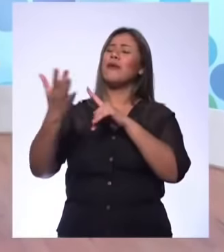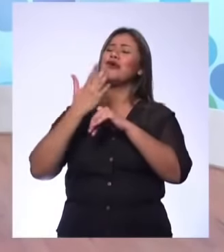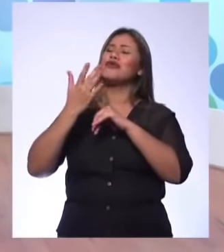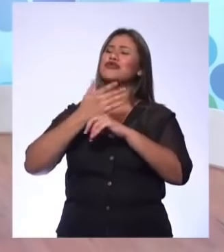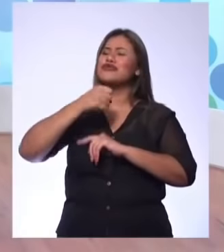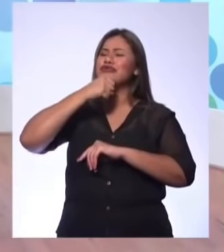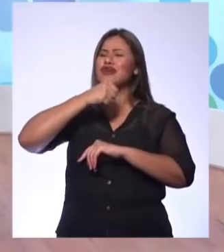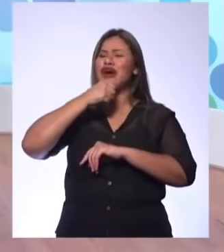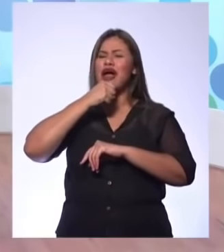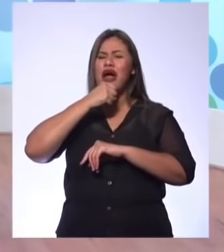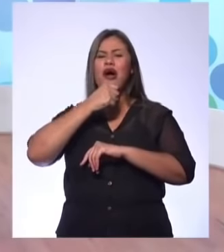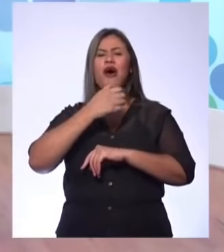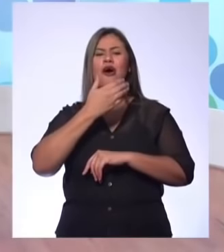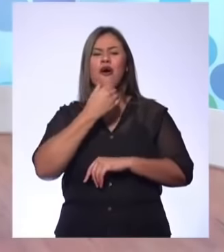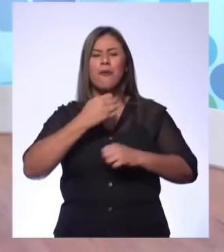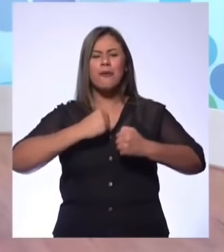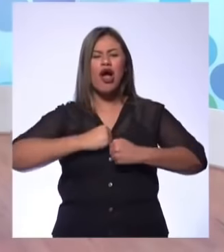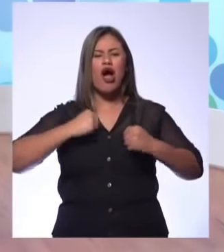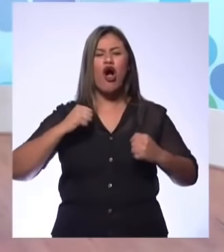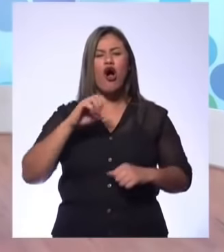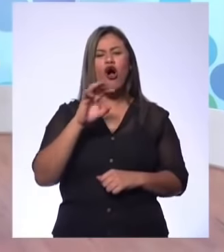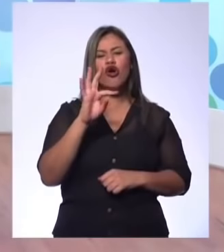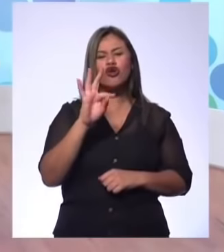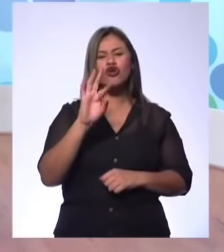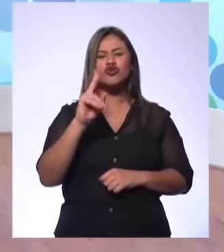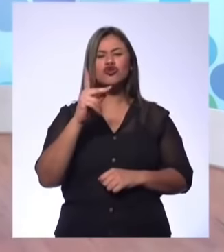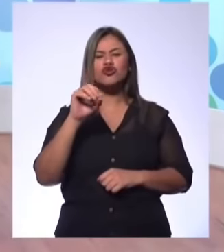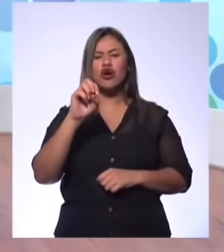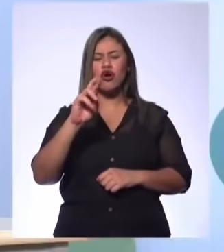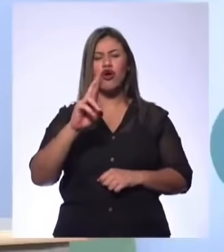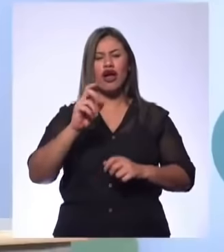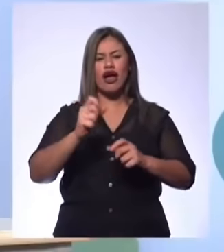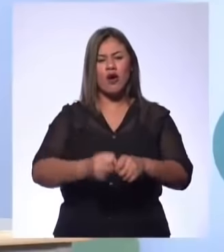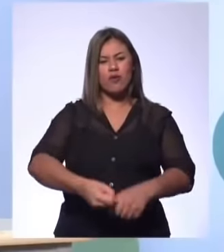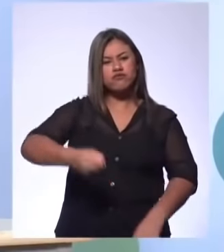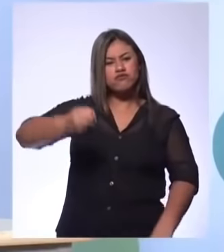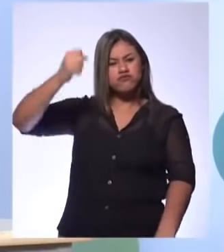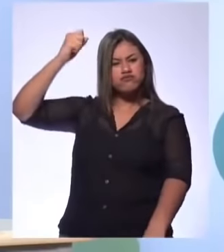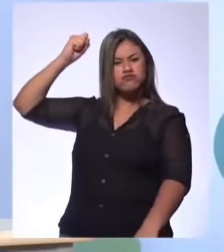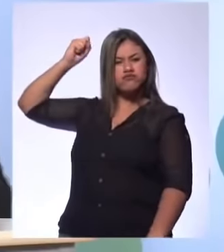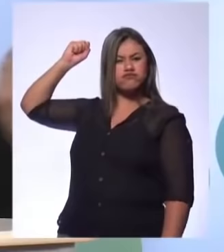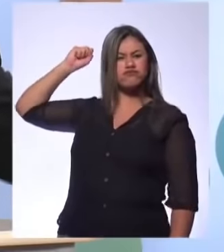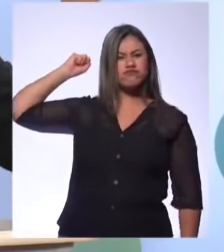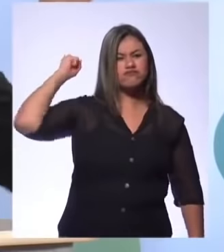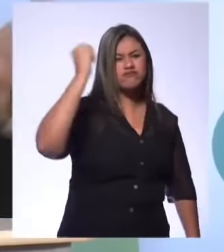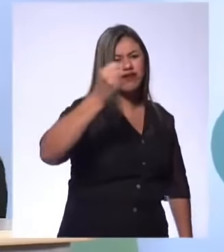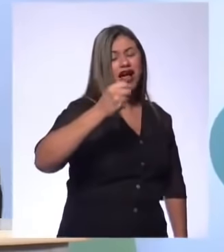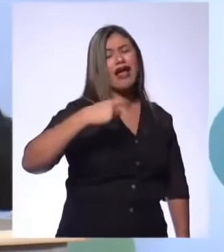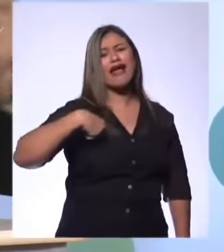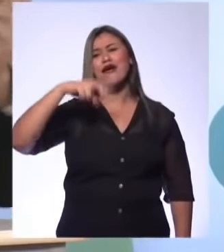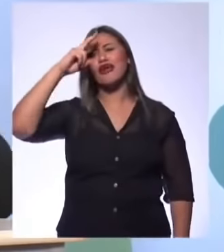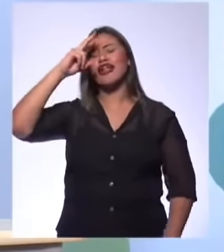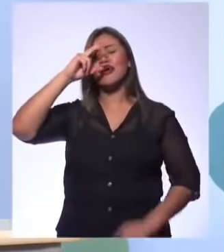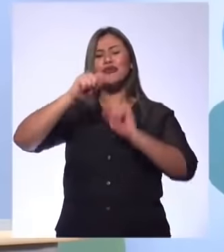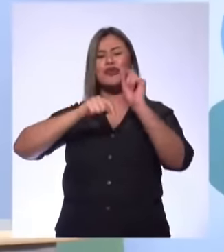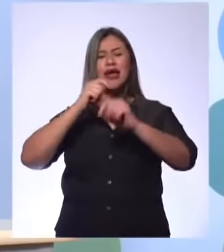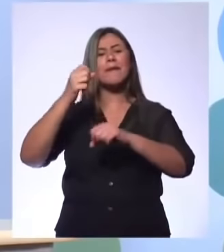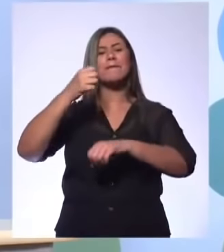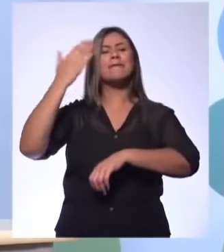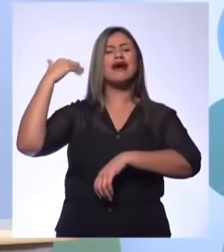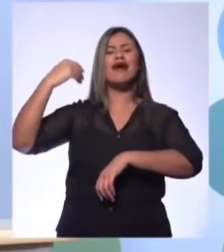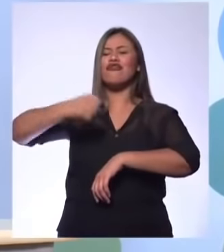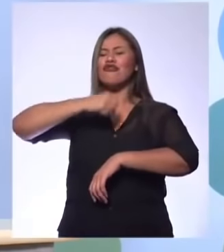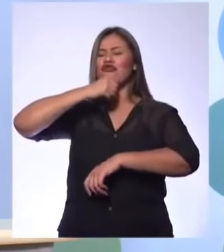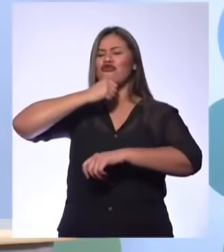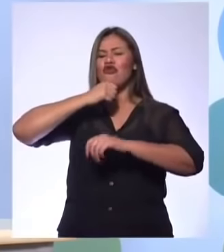da marretona, né? Isso, do Eu martelo. só conheço aquelas marretas quando meu avô trabalhava de pedreiro, quebrando parede, né? Também cheguei a